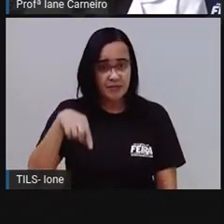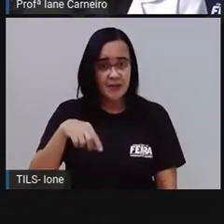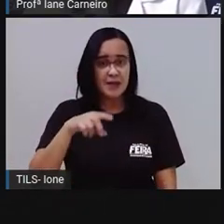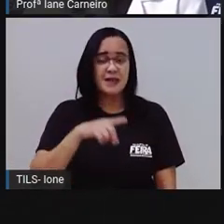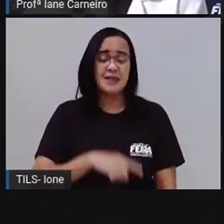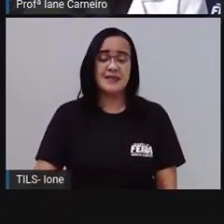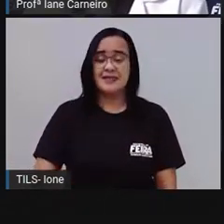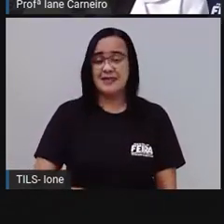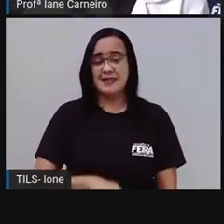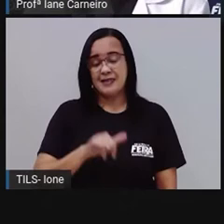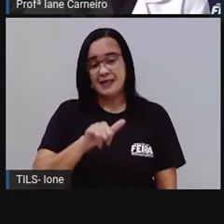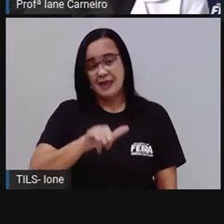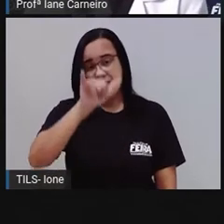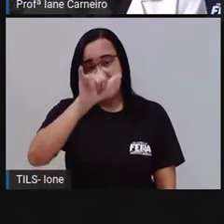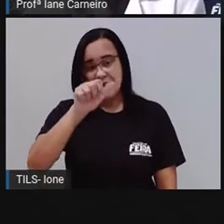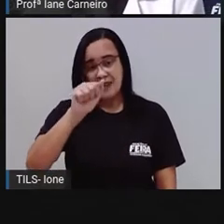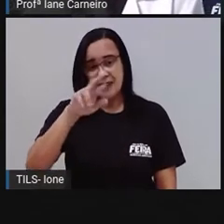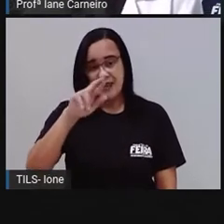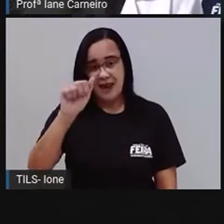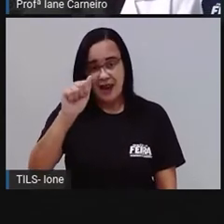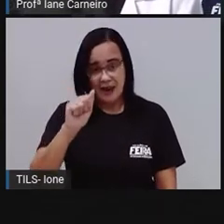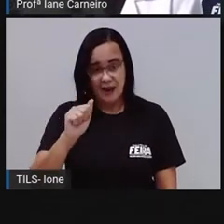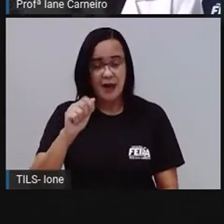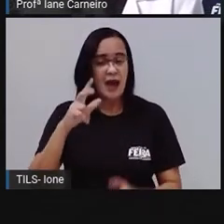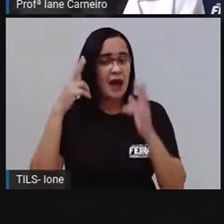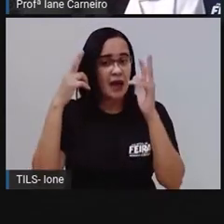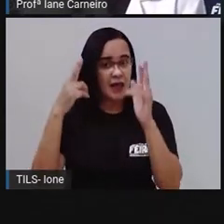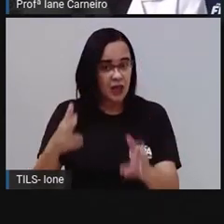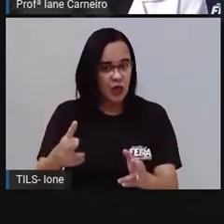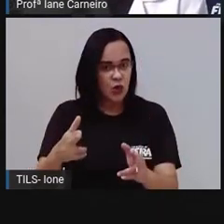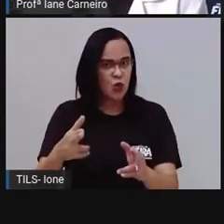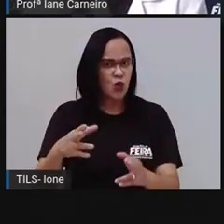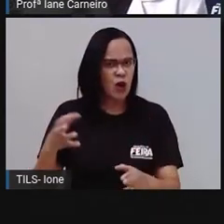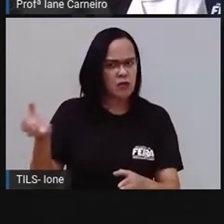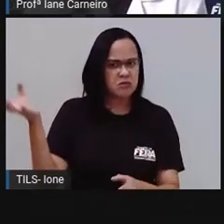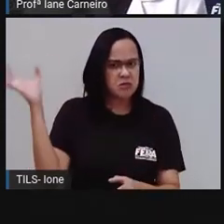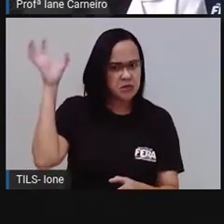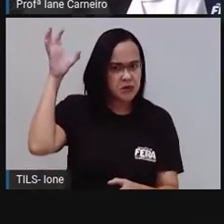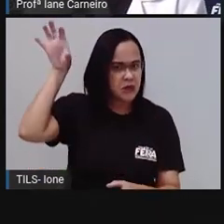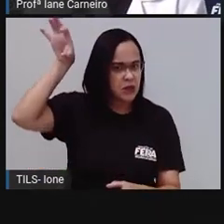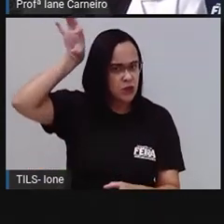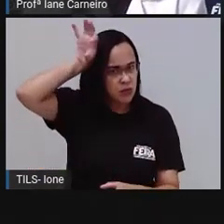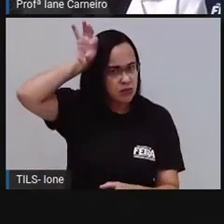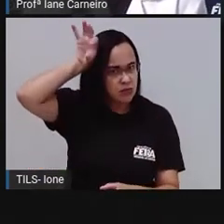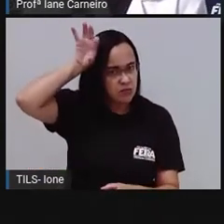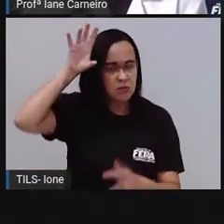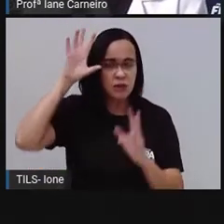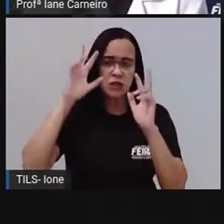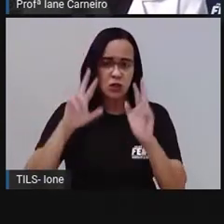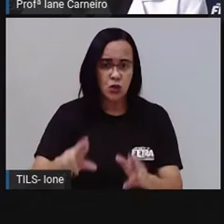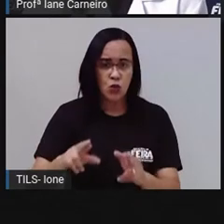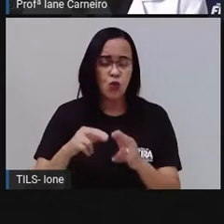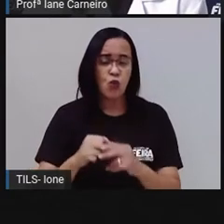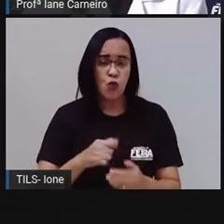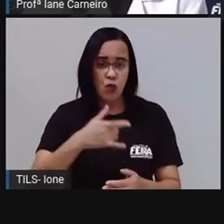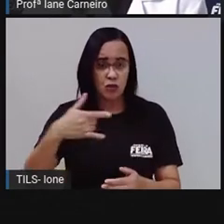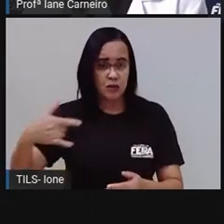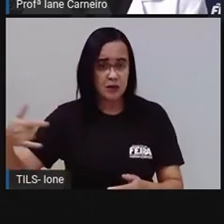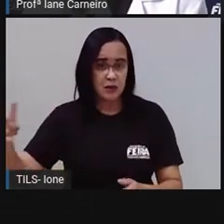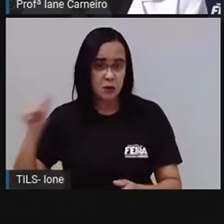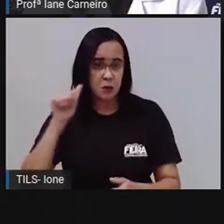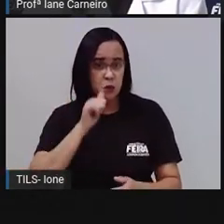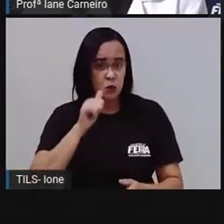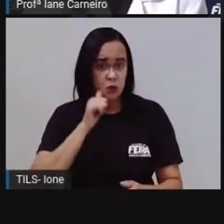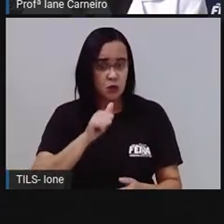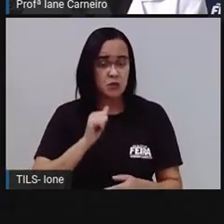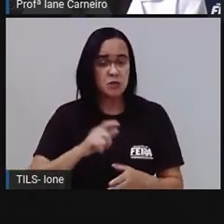Iara. Iara é igual a sereia. Escreve com I, mas vou escrever com